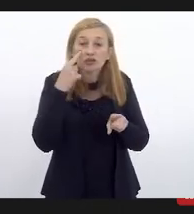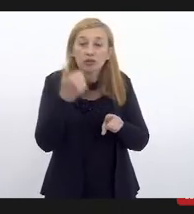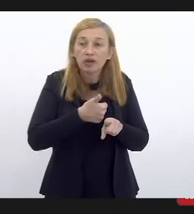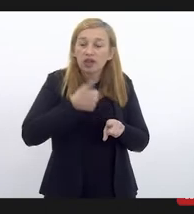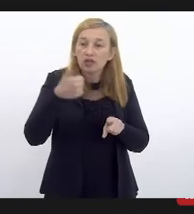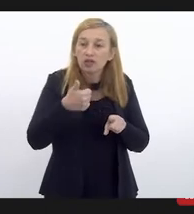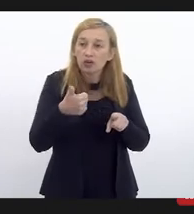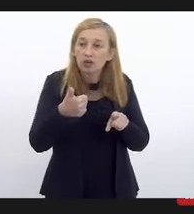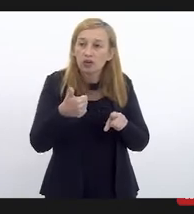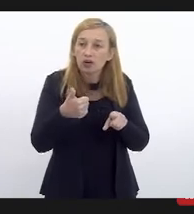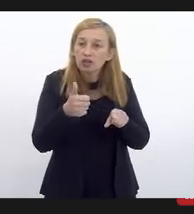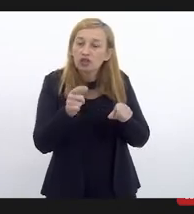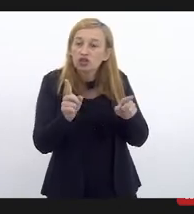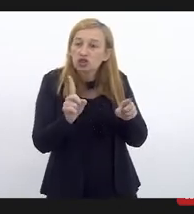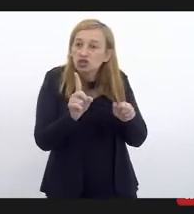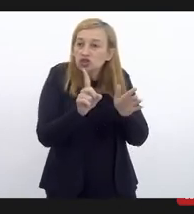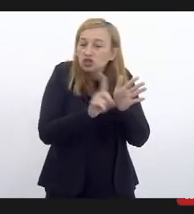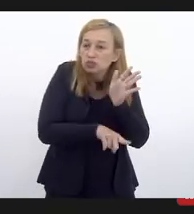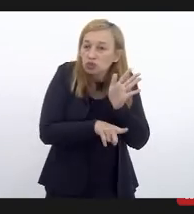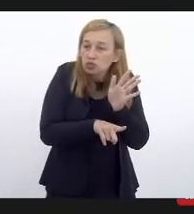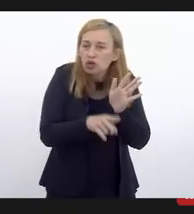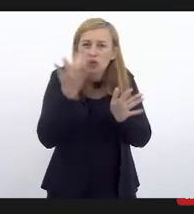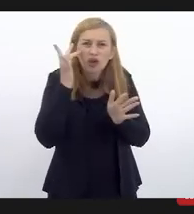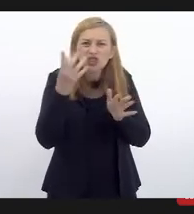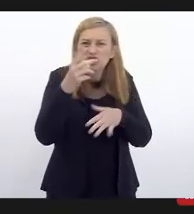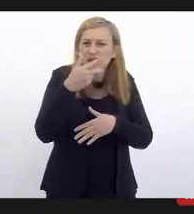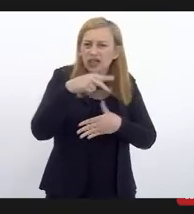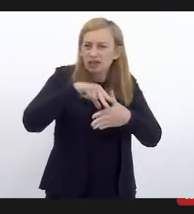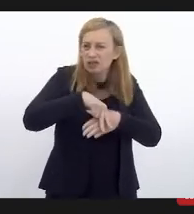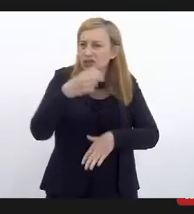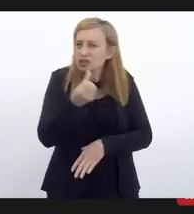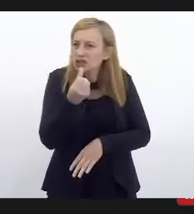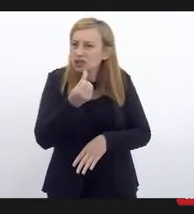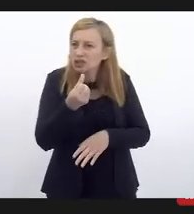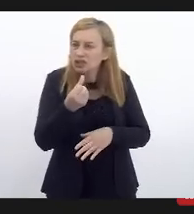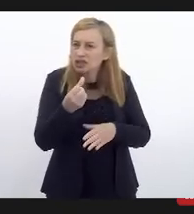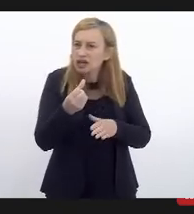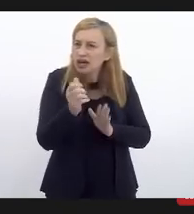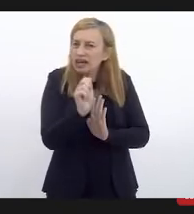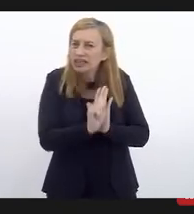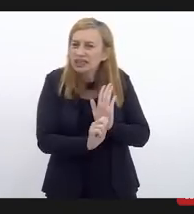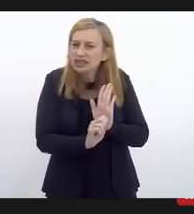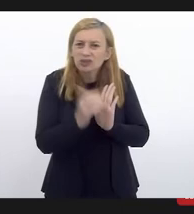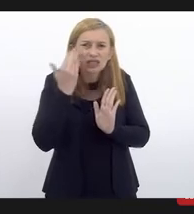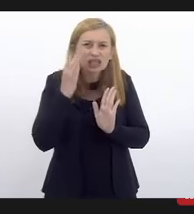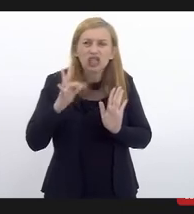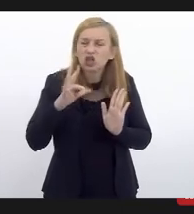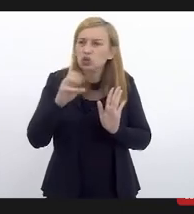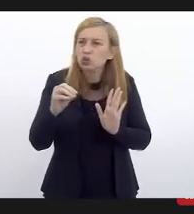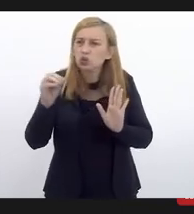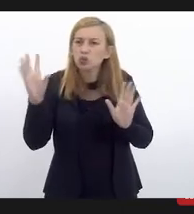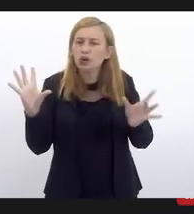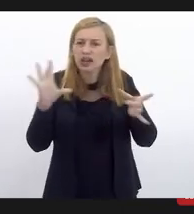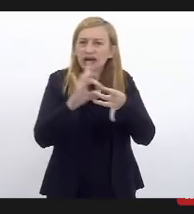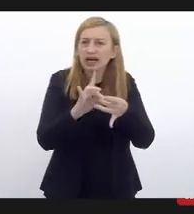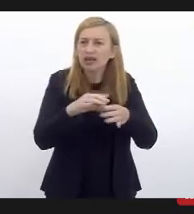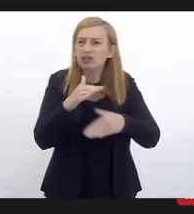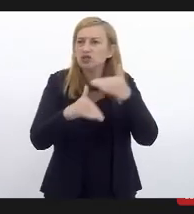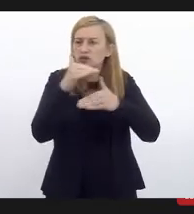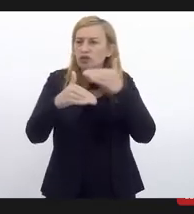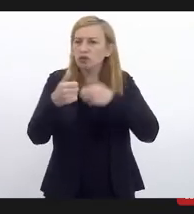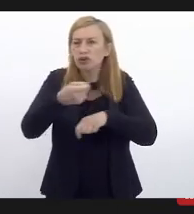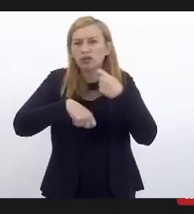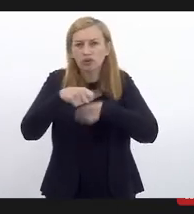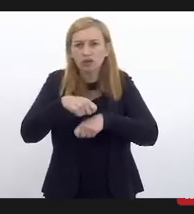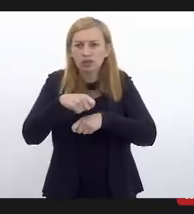que está, salvo engano, ali no inciso 6º, da forma como está a redação, dá a entender que tudo que é ligado a desenvolvimento econômico poderia ser